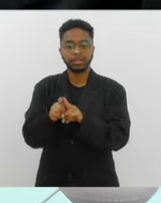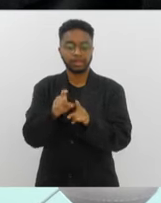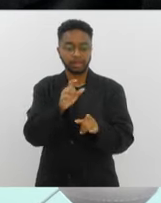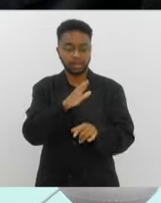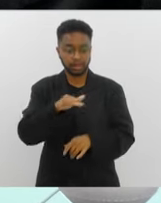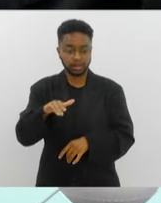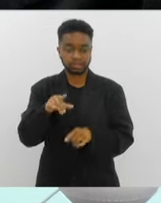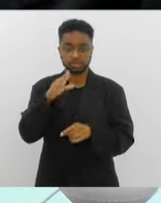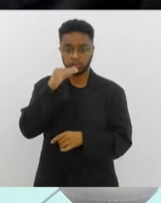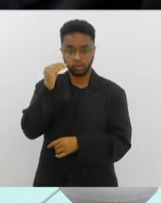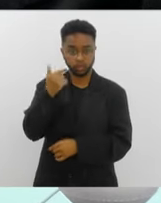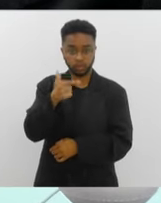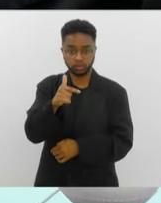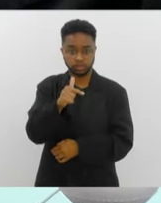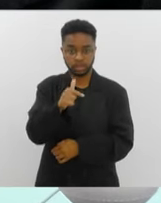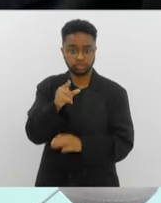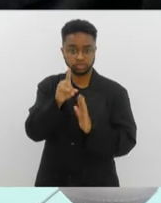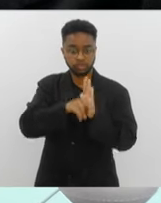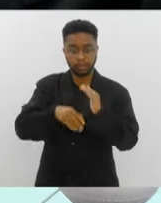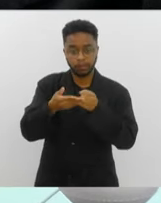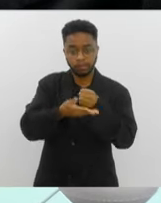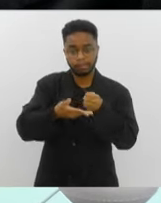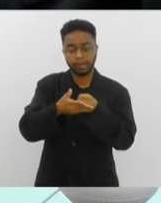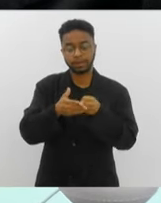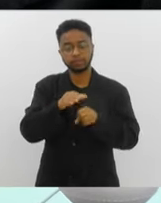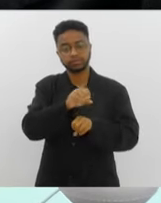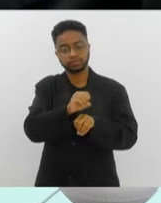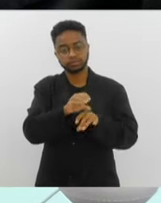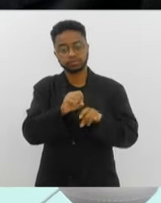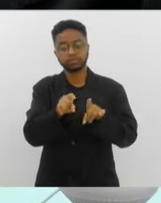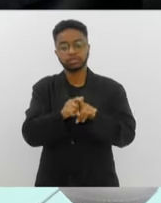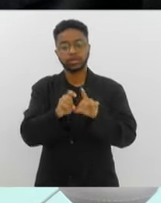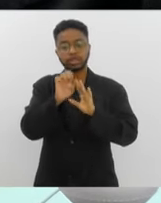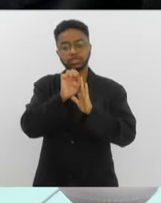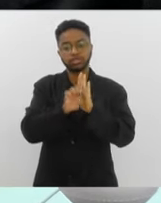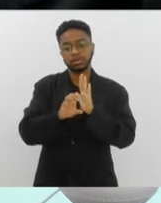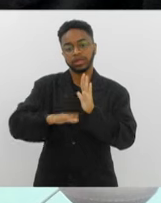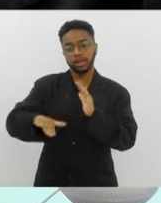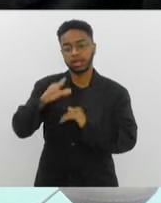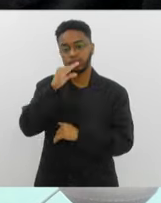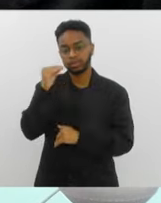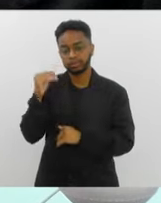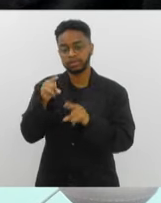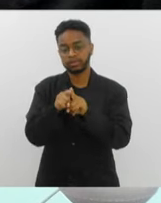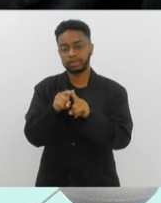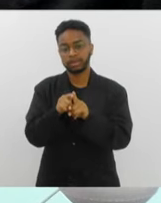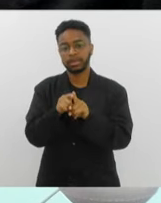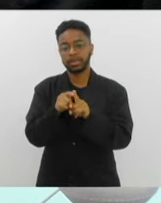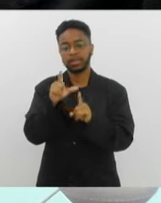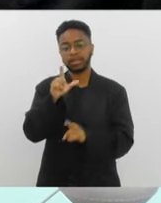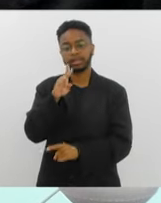educação. Então, tanto o Estatuto da Criança e do Adolescente quanto o LDB falam taxativamente que a garantia